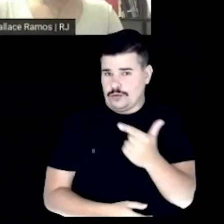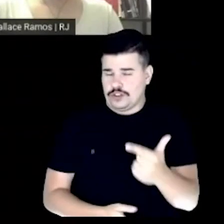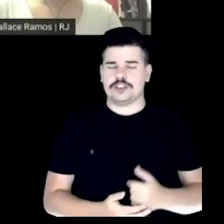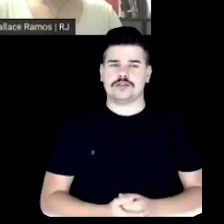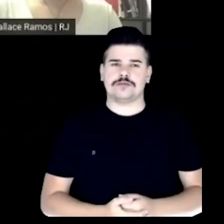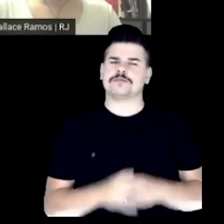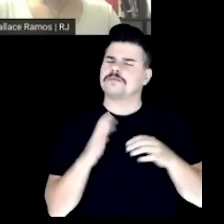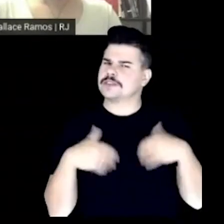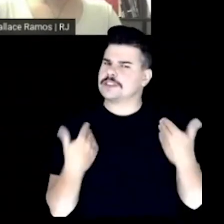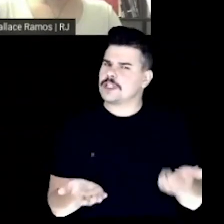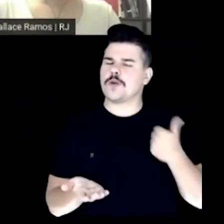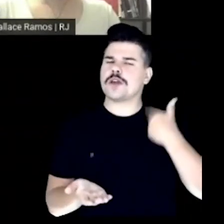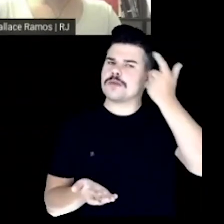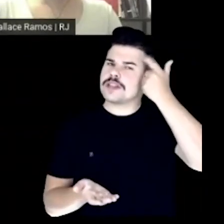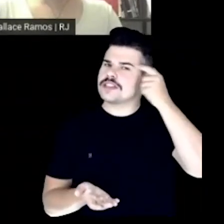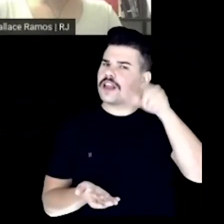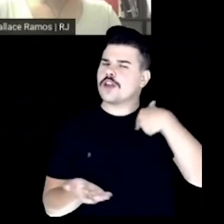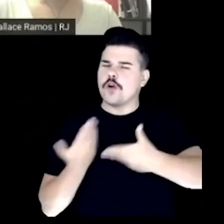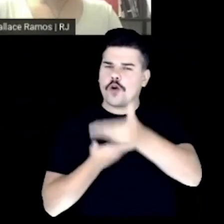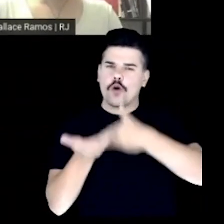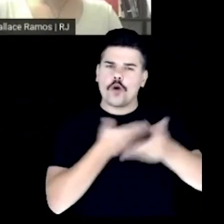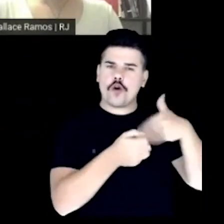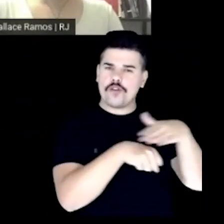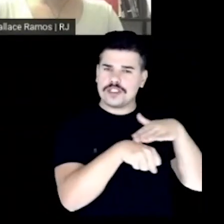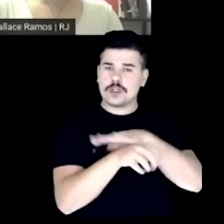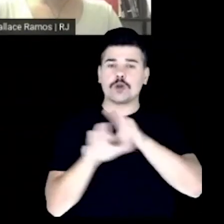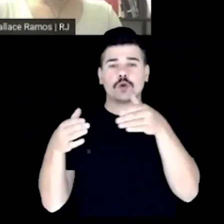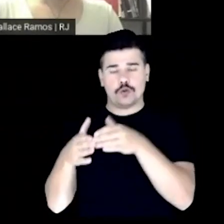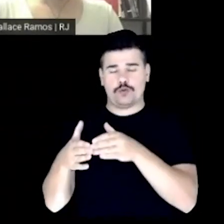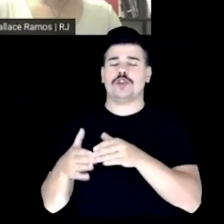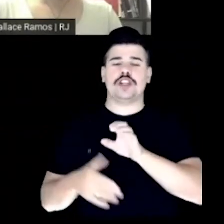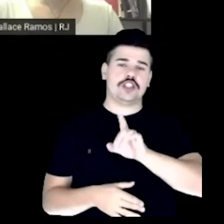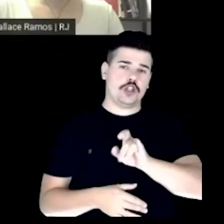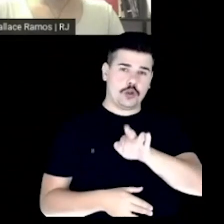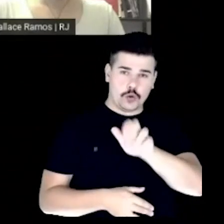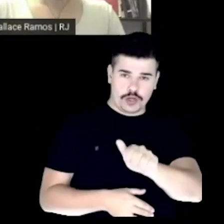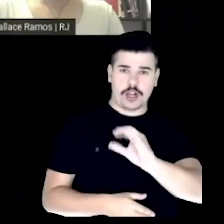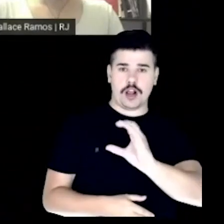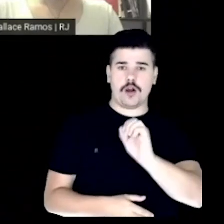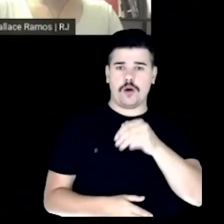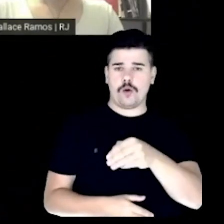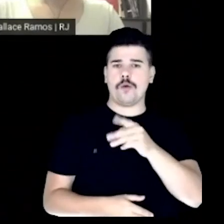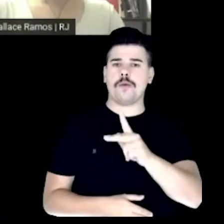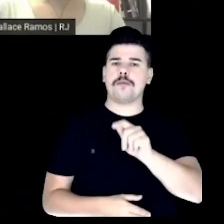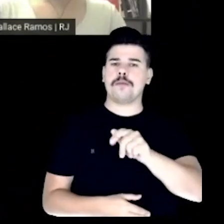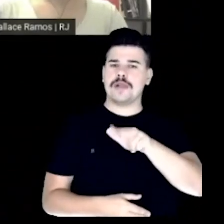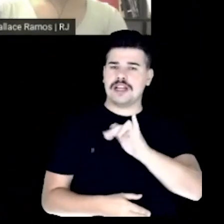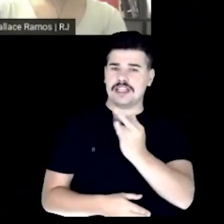um livro para os jovens. Então, conversei com o pessoal da editora na Companhia das Letras, comentei do